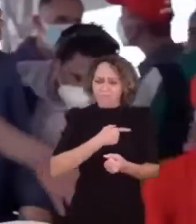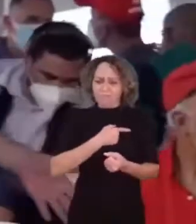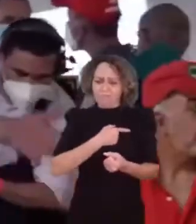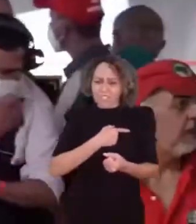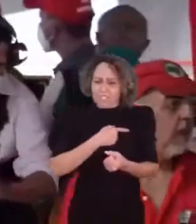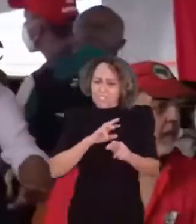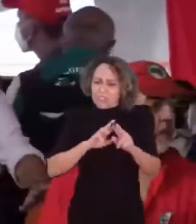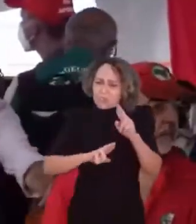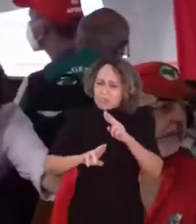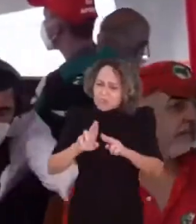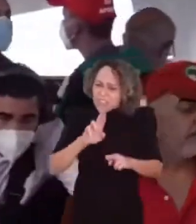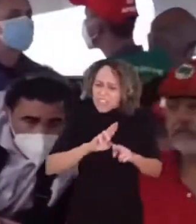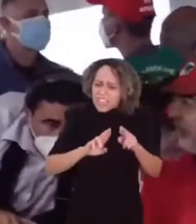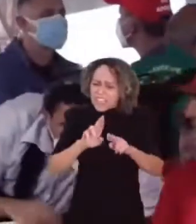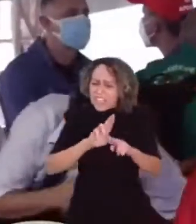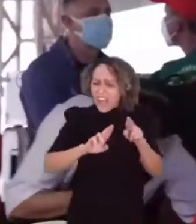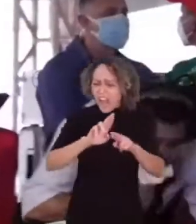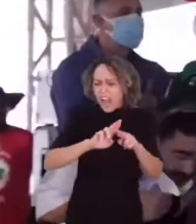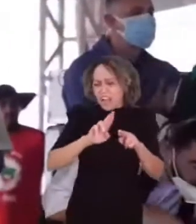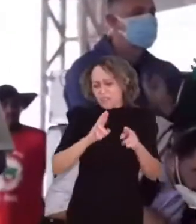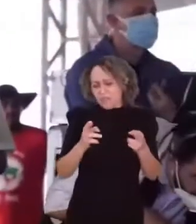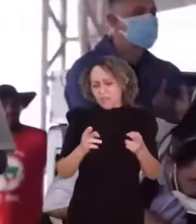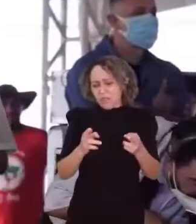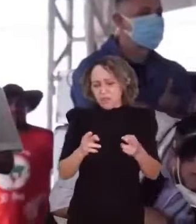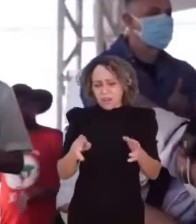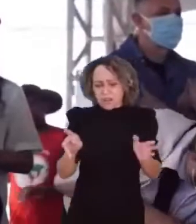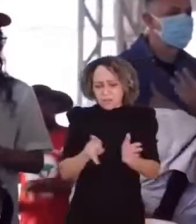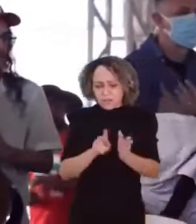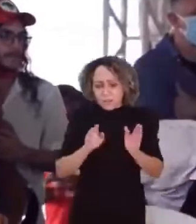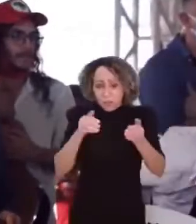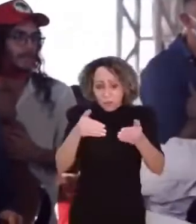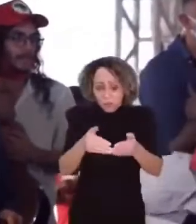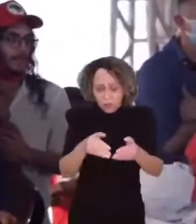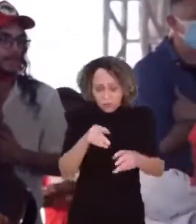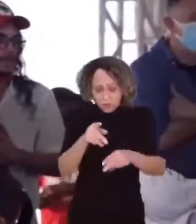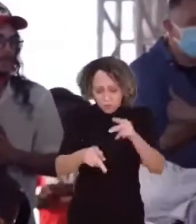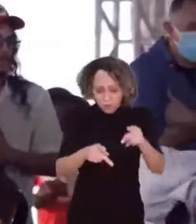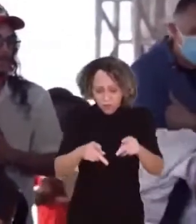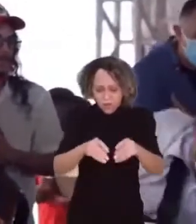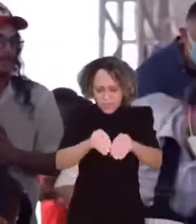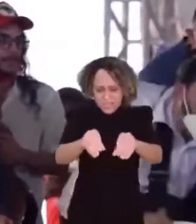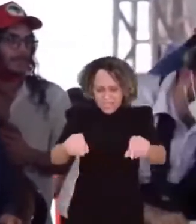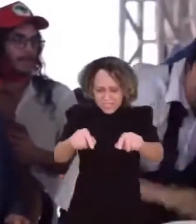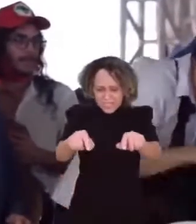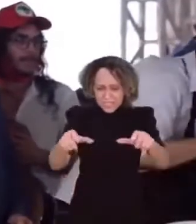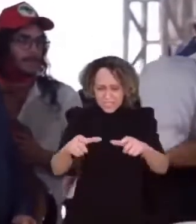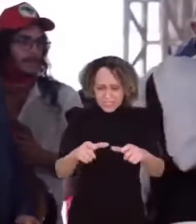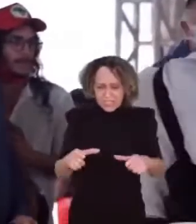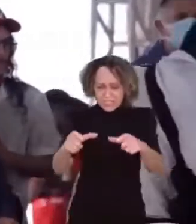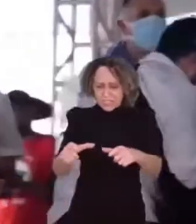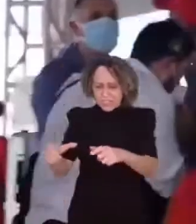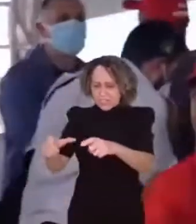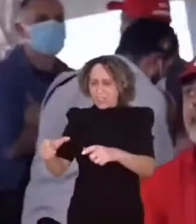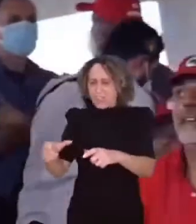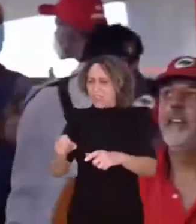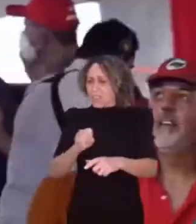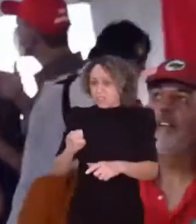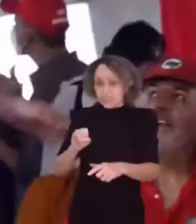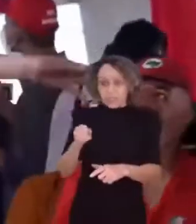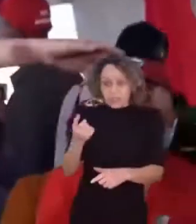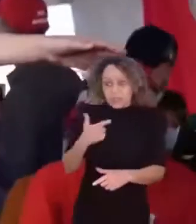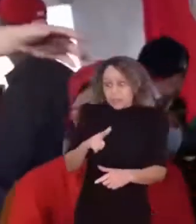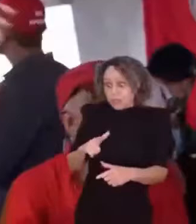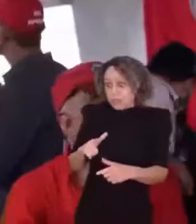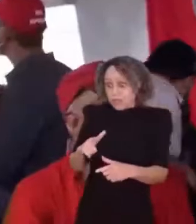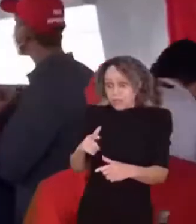mesmos objetivos. Lá. Portanto, agora vou me atrever que não estava combinado com o Baggio, mas